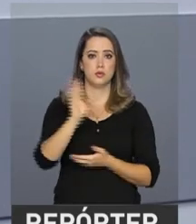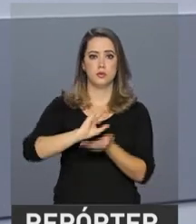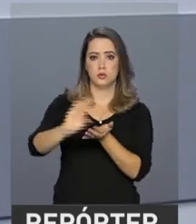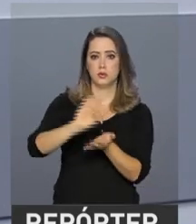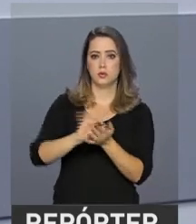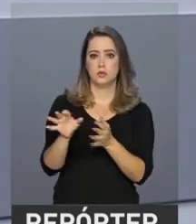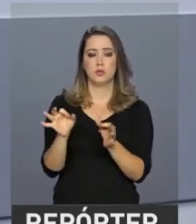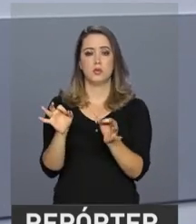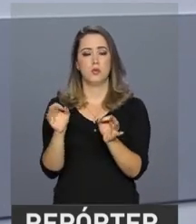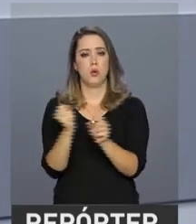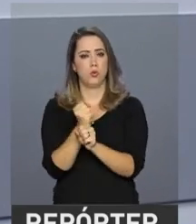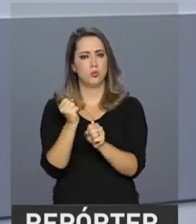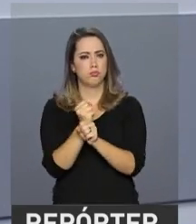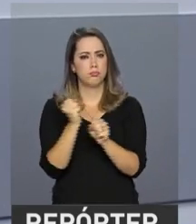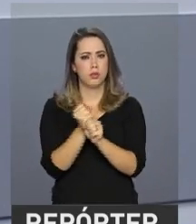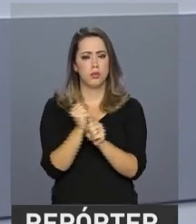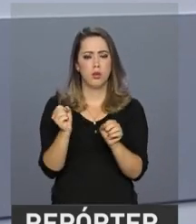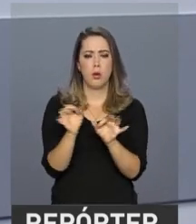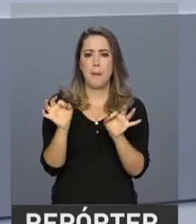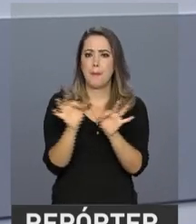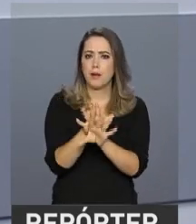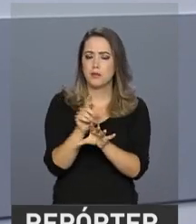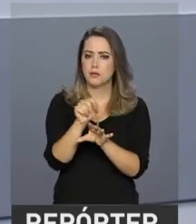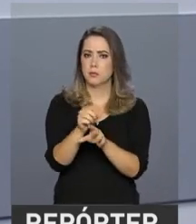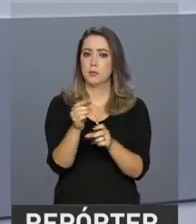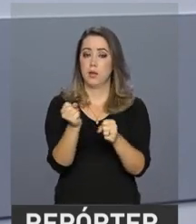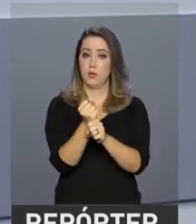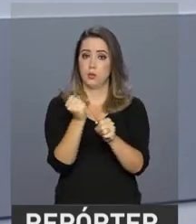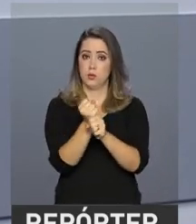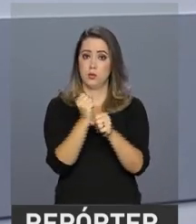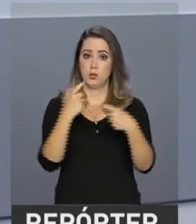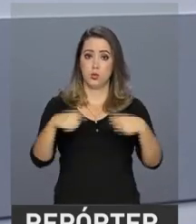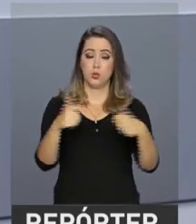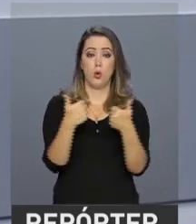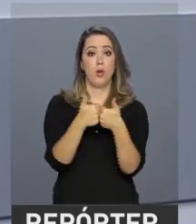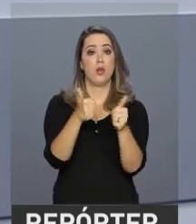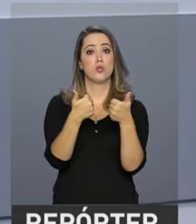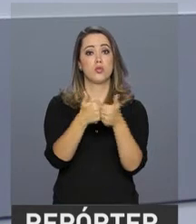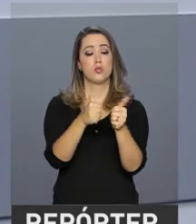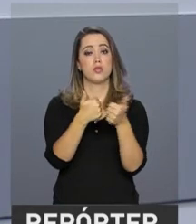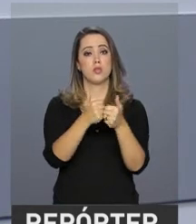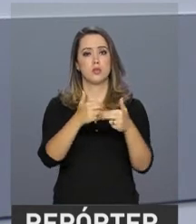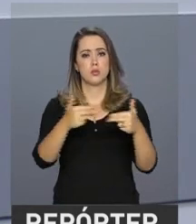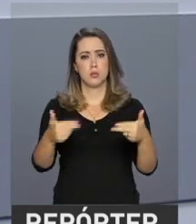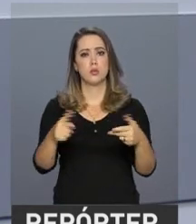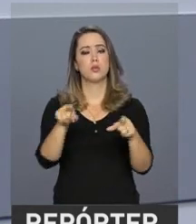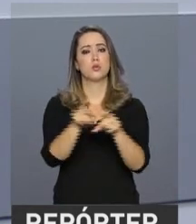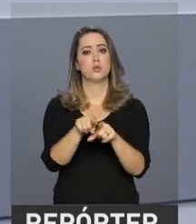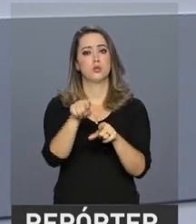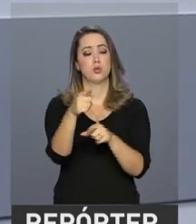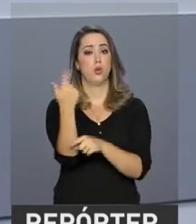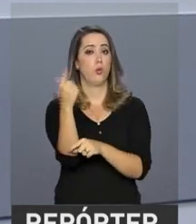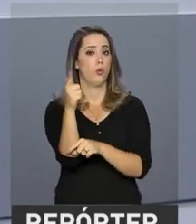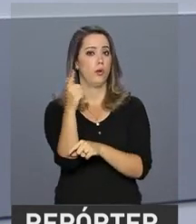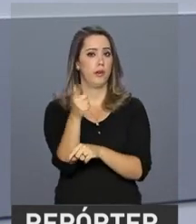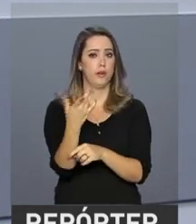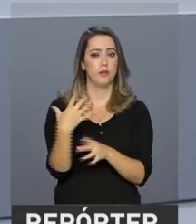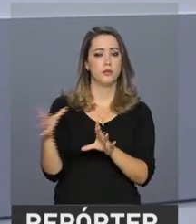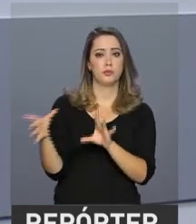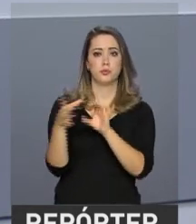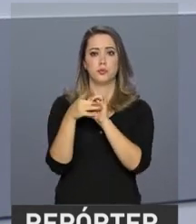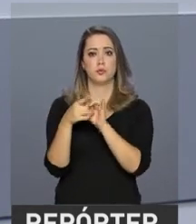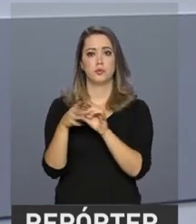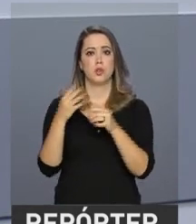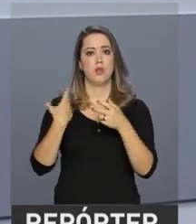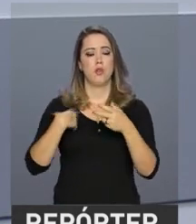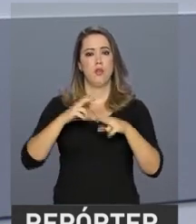na conclusão de um polo de cargas em Goiás. O espaço, equivalente a 300 campos de futebol, vai integrar transportes